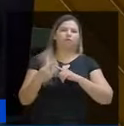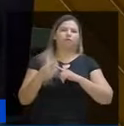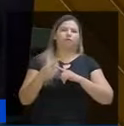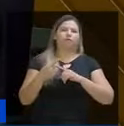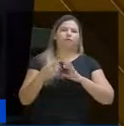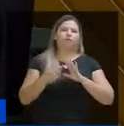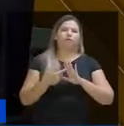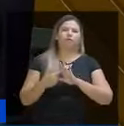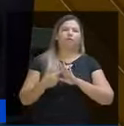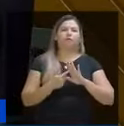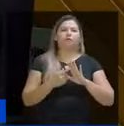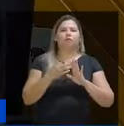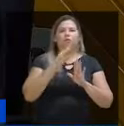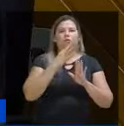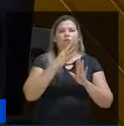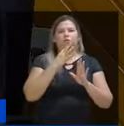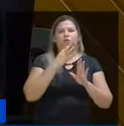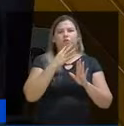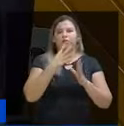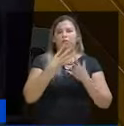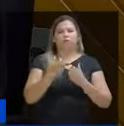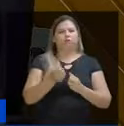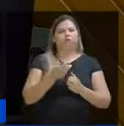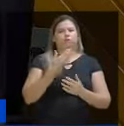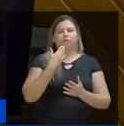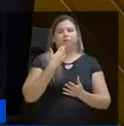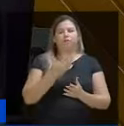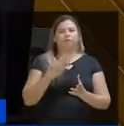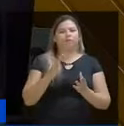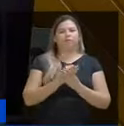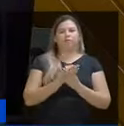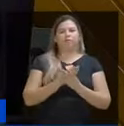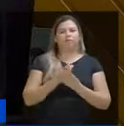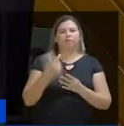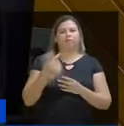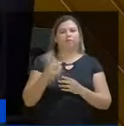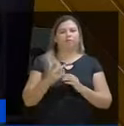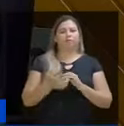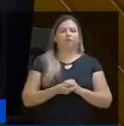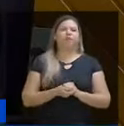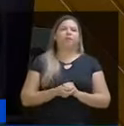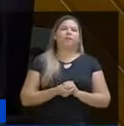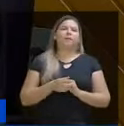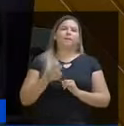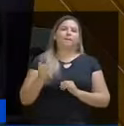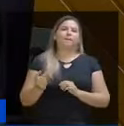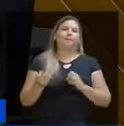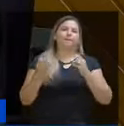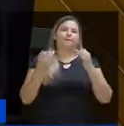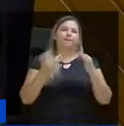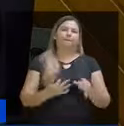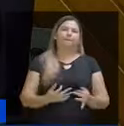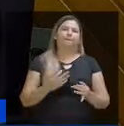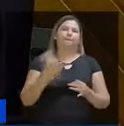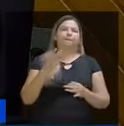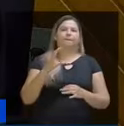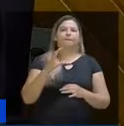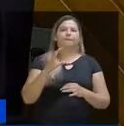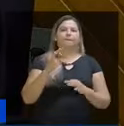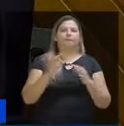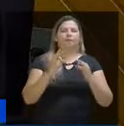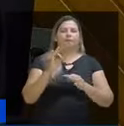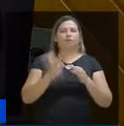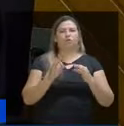onde se pugnou pelo conhecimento e não provimento do recurso. Dada a se manifestar, a Procuradoria Regional Eleitoral opinou